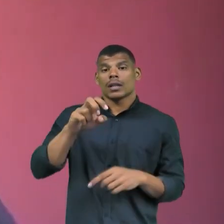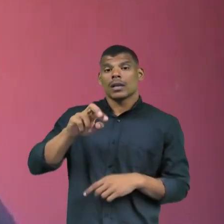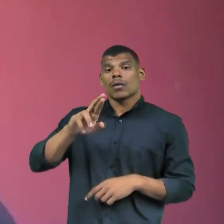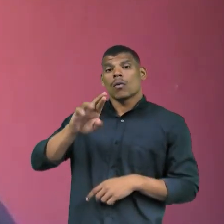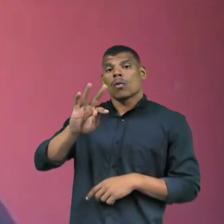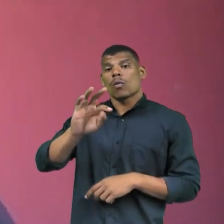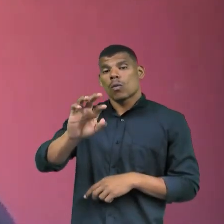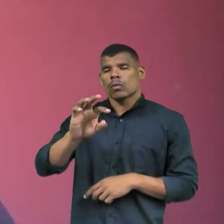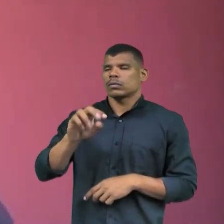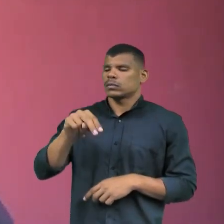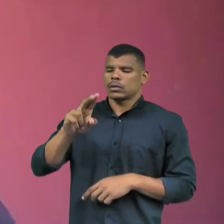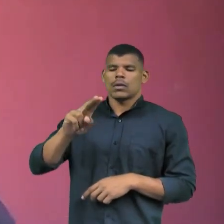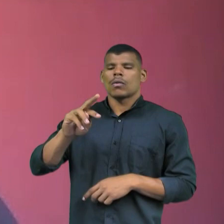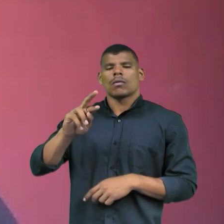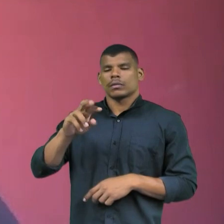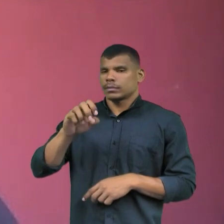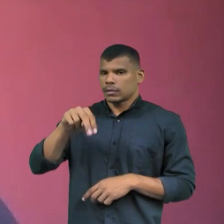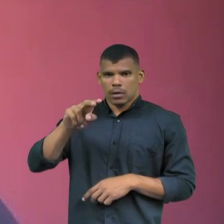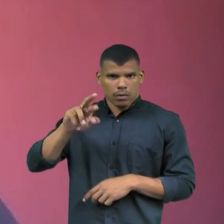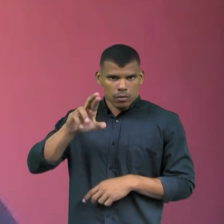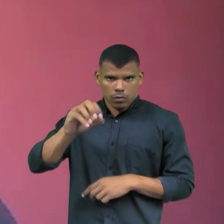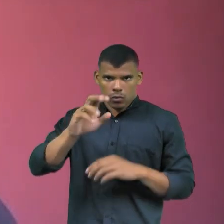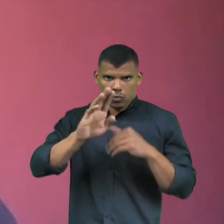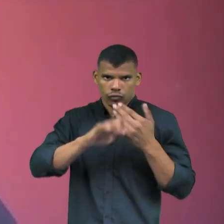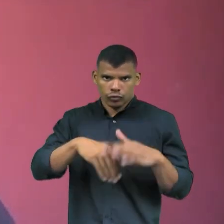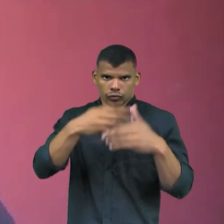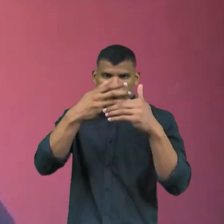movimento involuntário